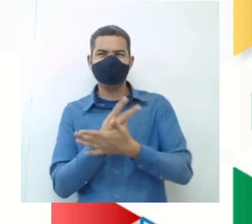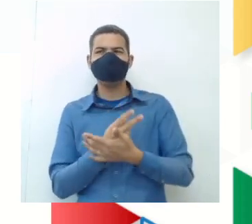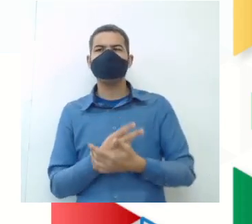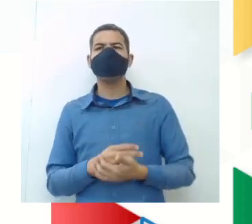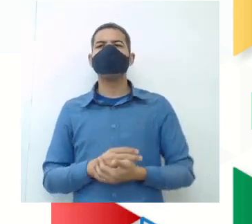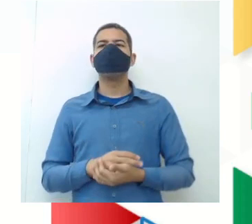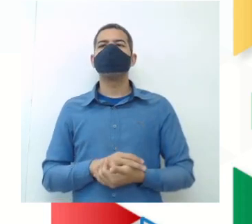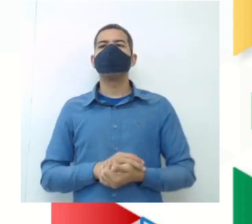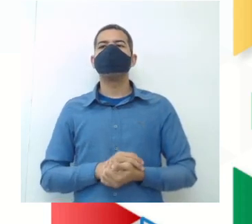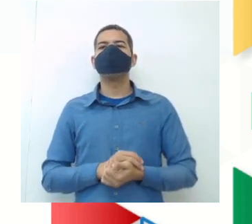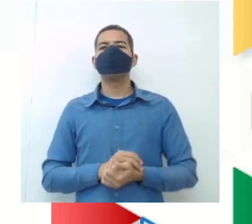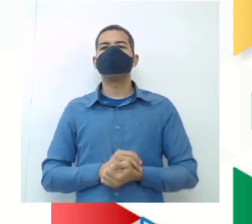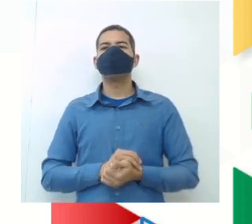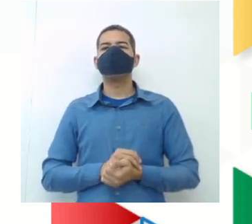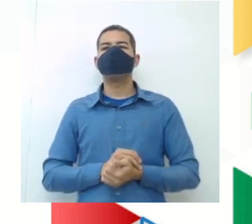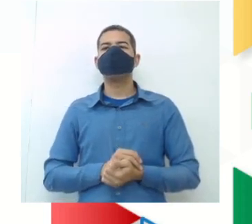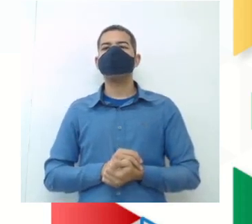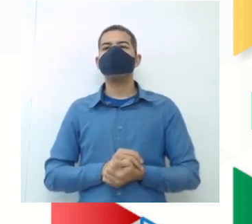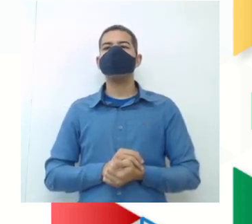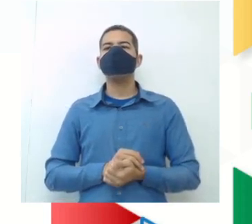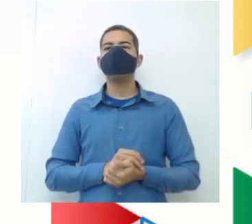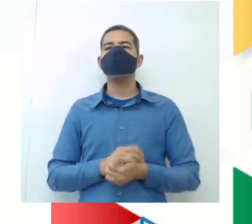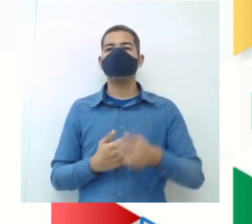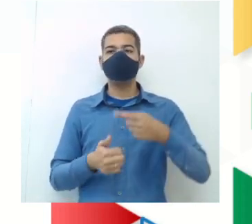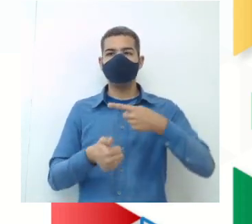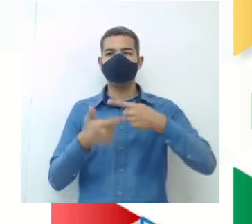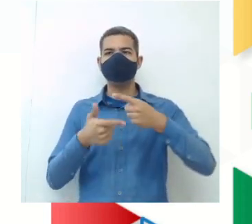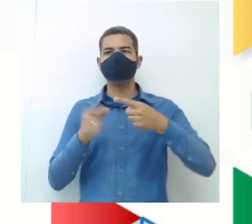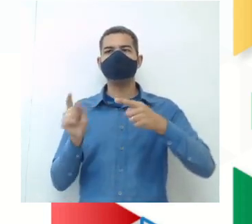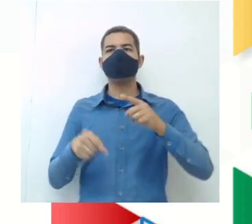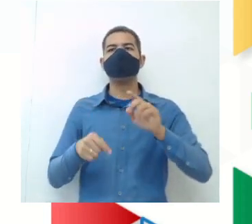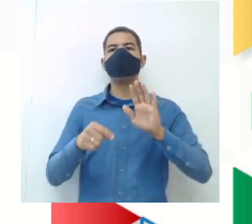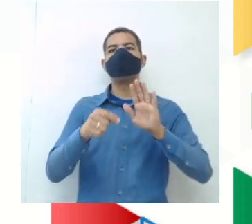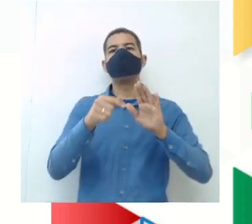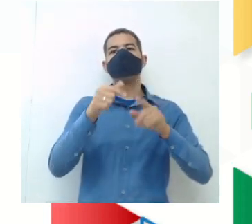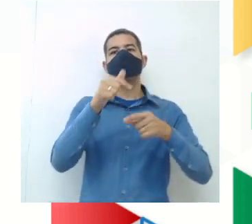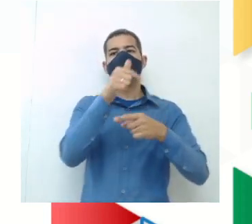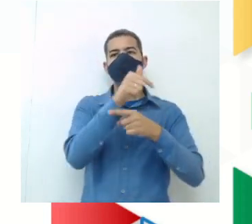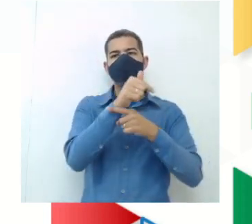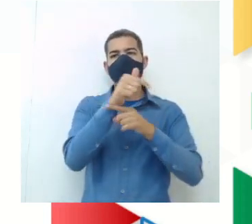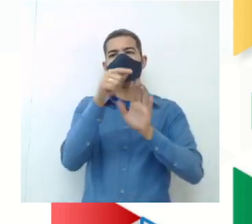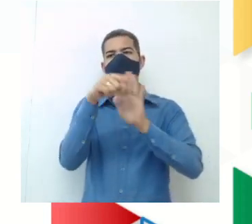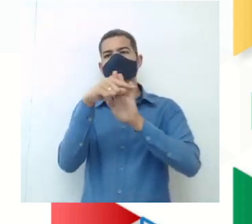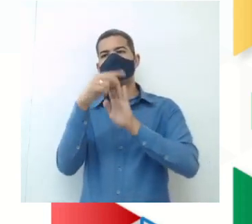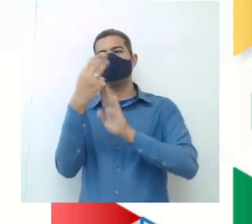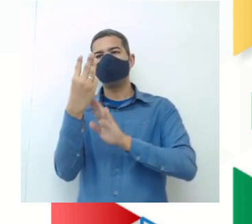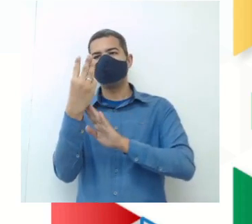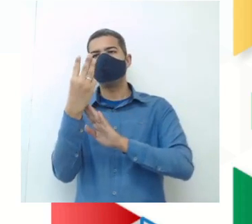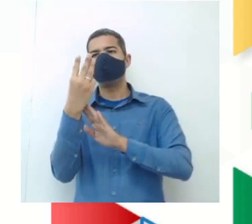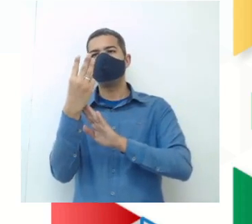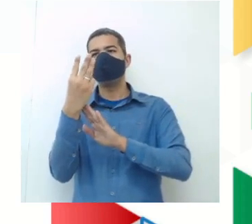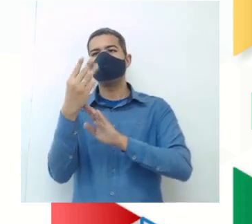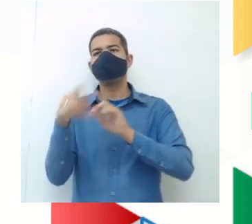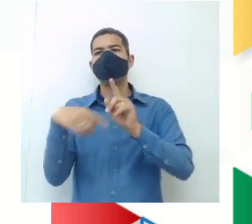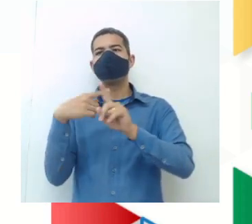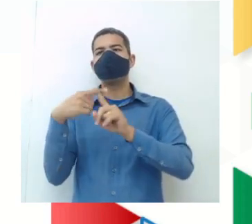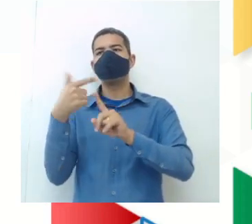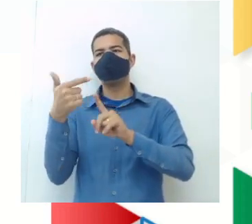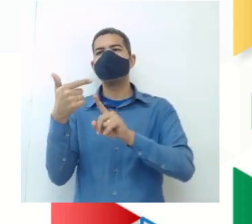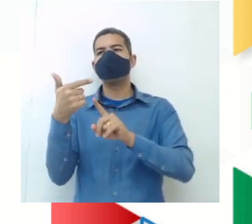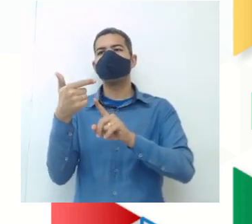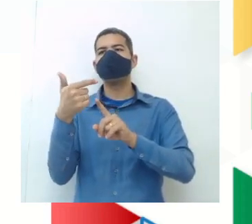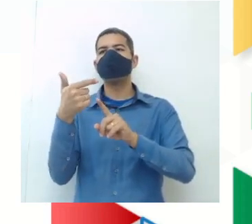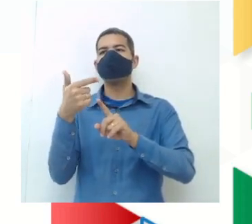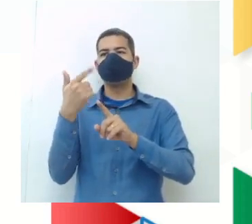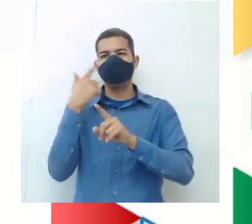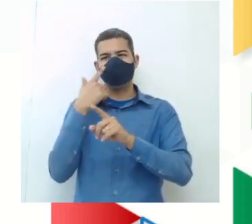no denominador, tá bom? E aí eu tenho 7 menos 3, 4, mais 2, 6. 6